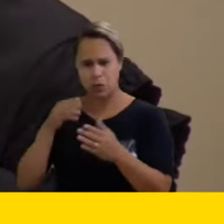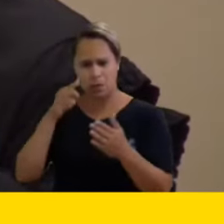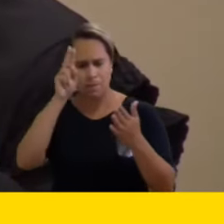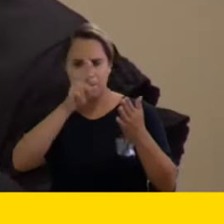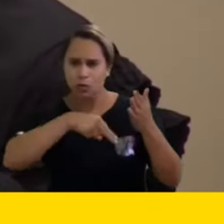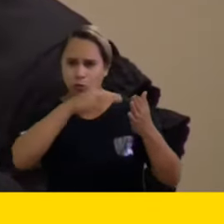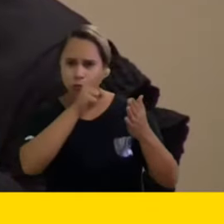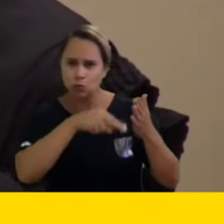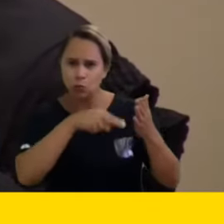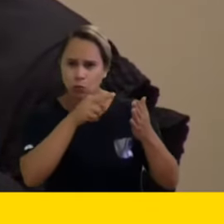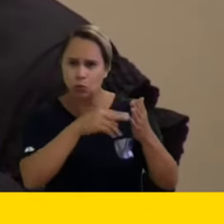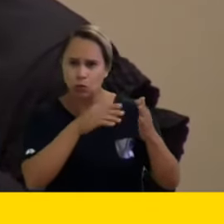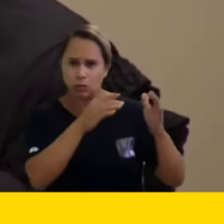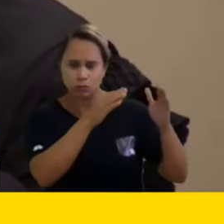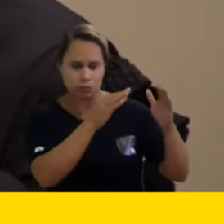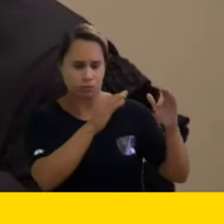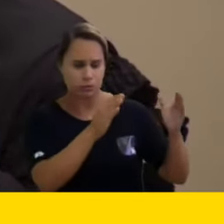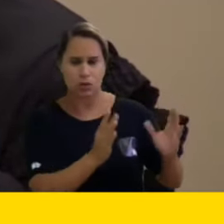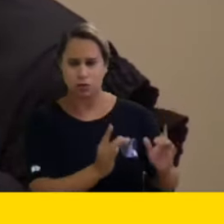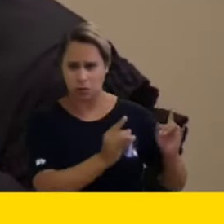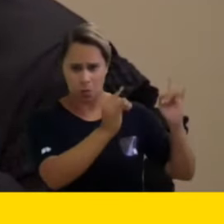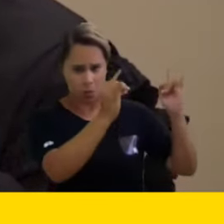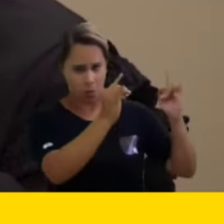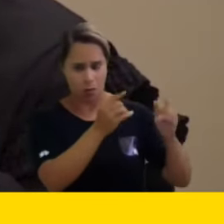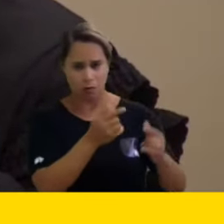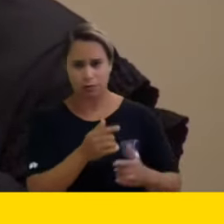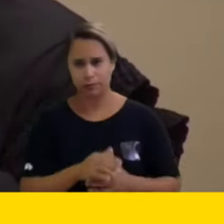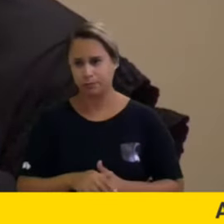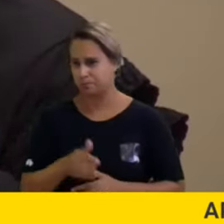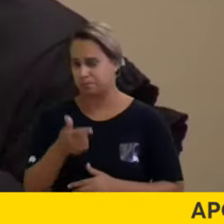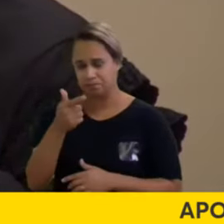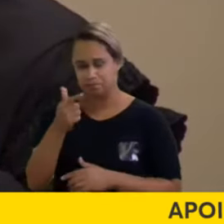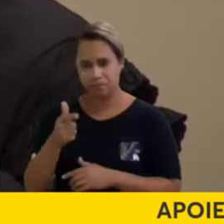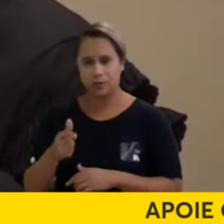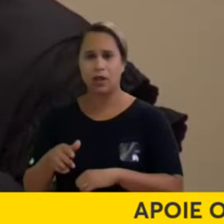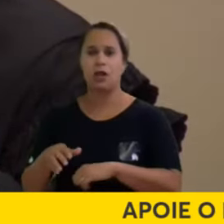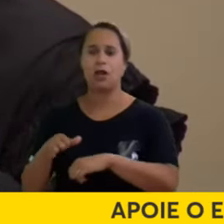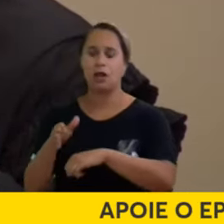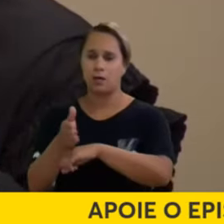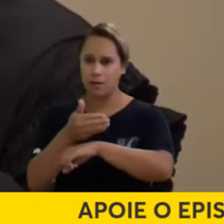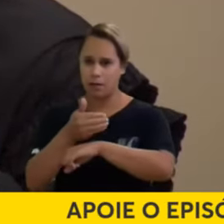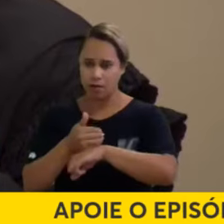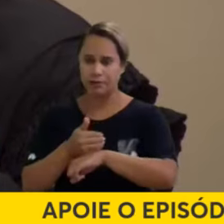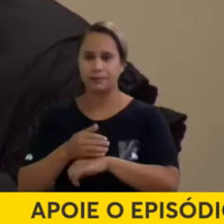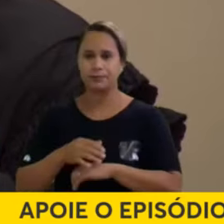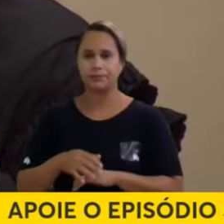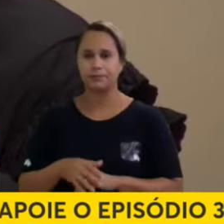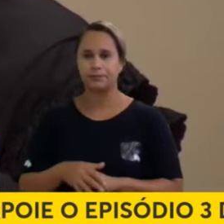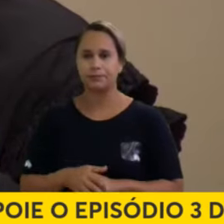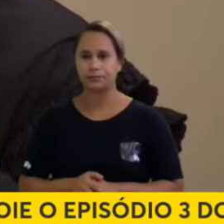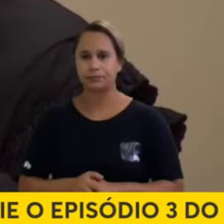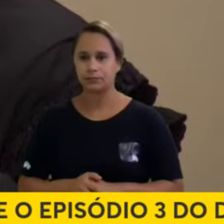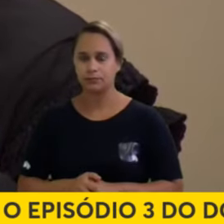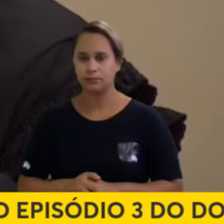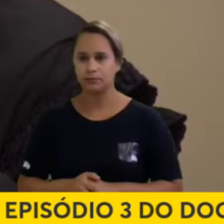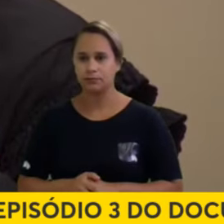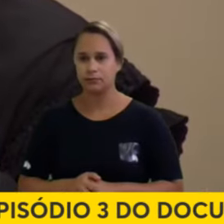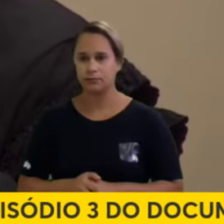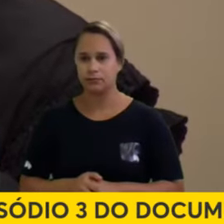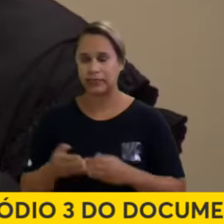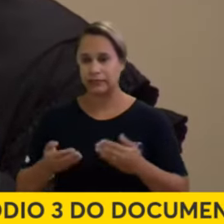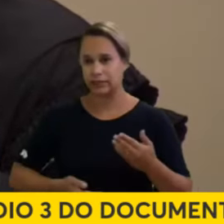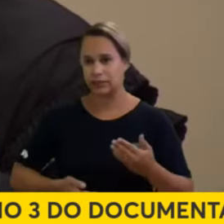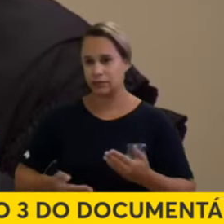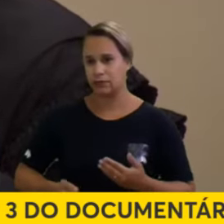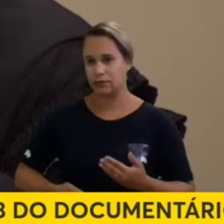comercial também afasto com relação Como disse o Ministério Público serviços audio individuais de pré-campanha para evento